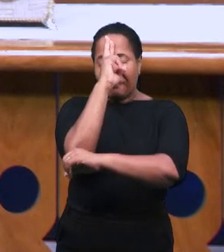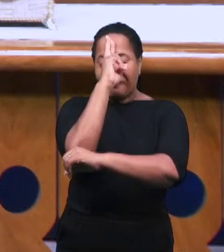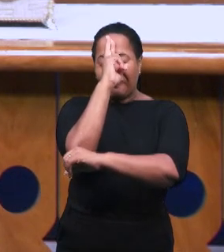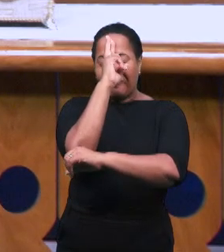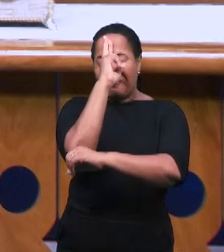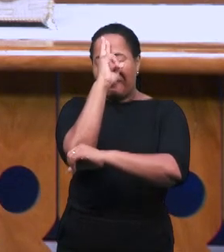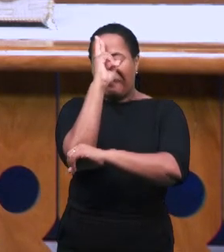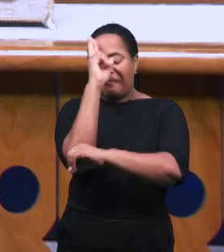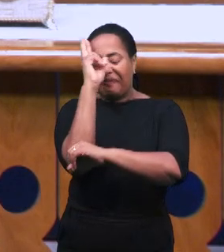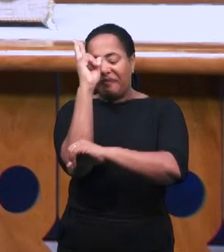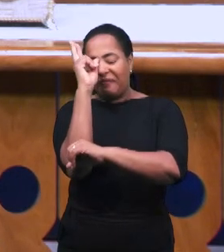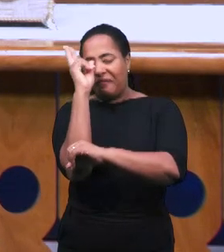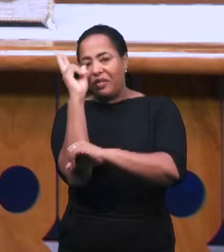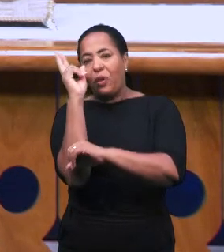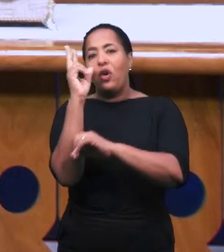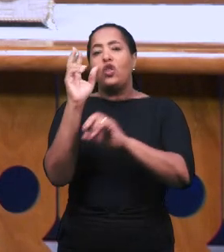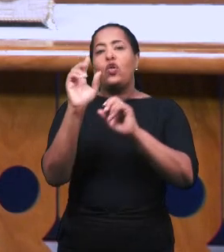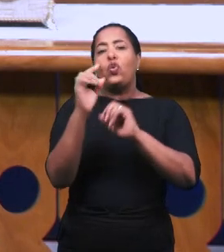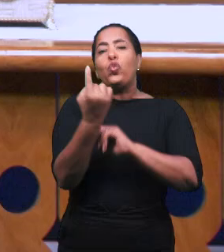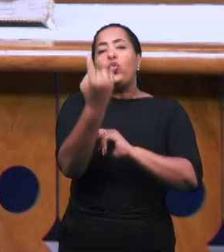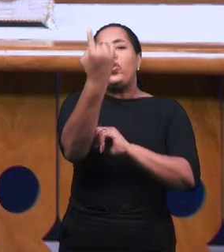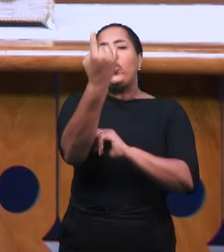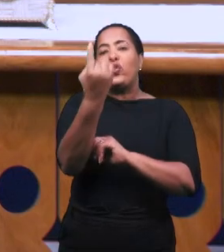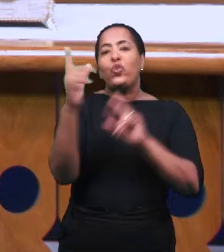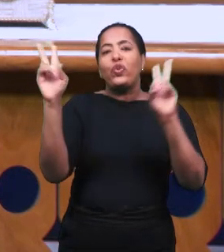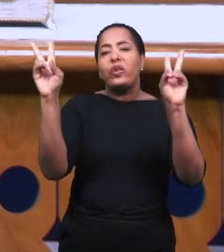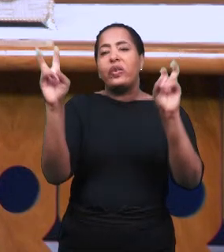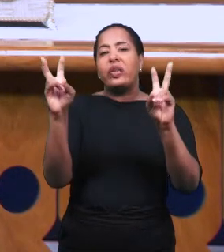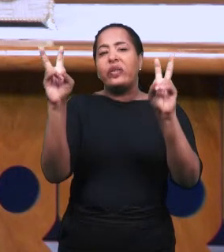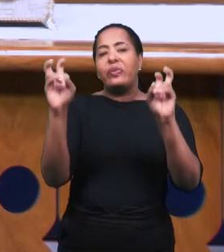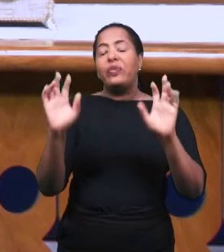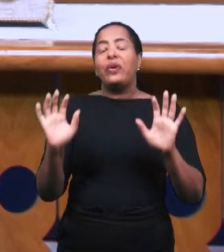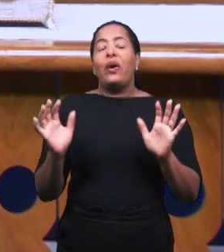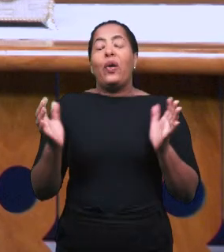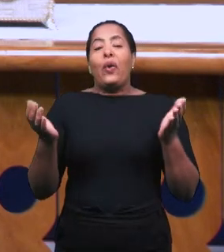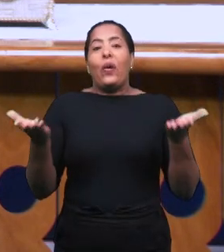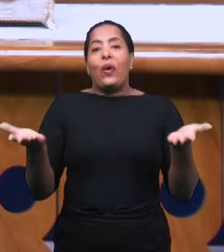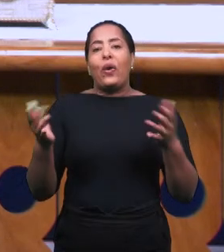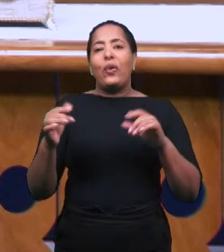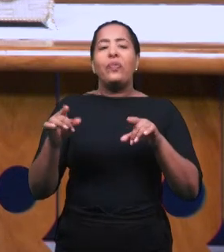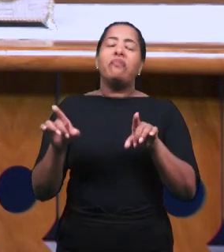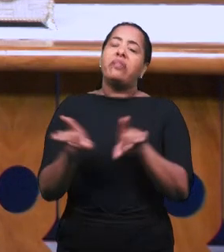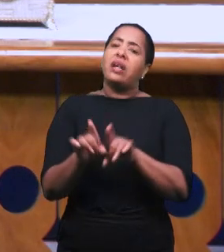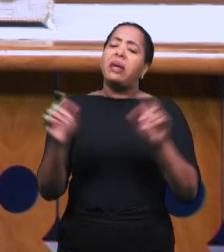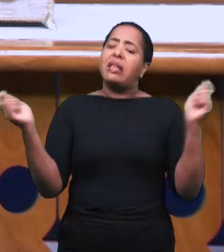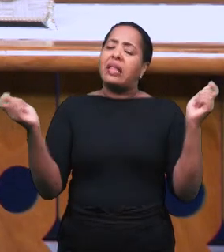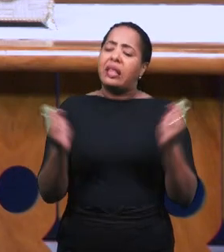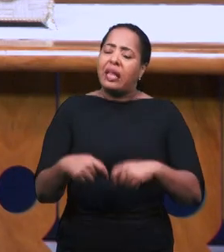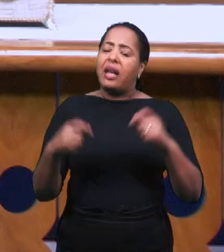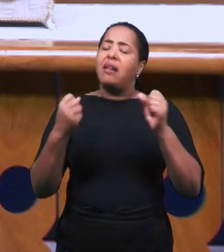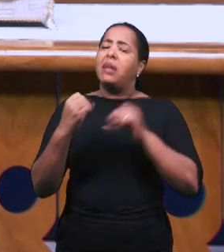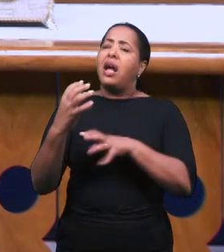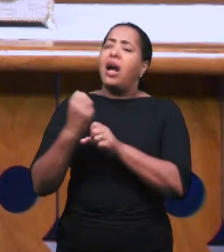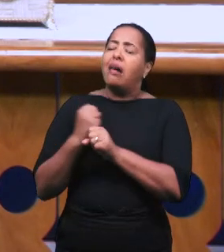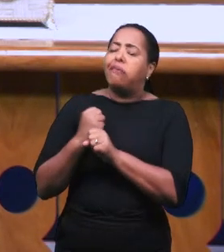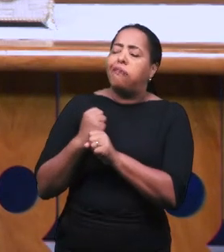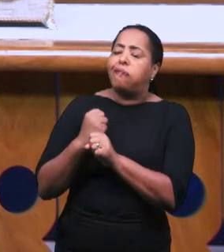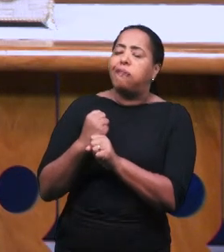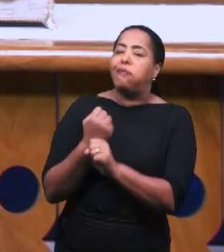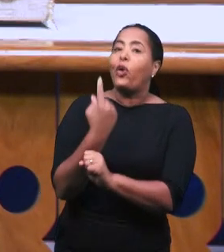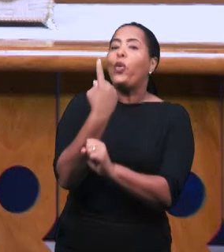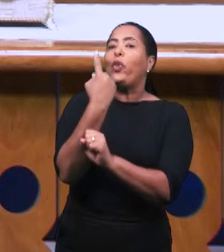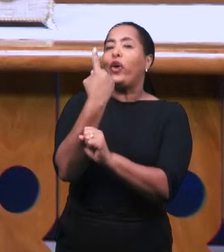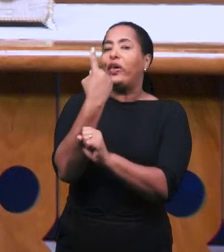falamos só sobre um assunto do livro. Podemos falar 1 ano a respeito do livro de Cantares de